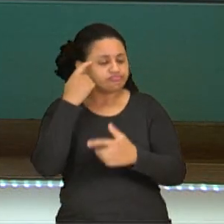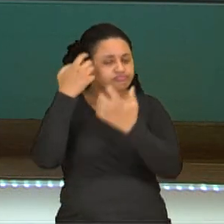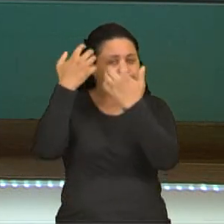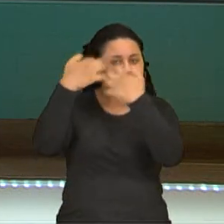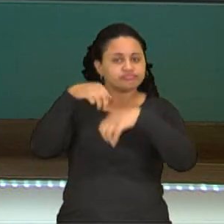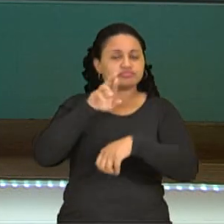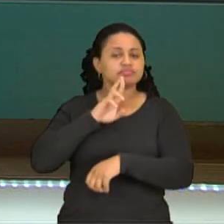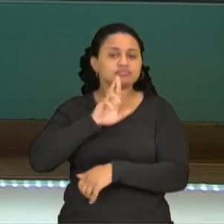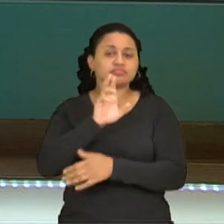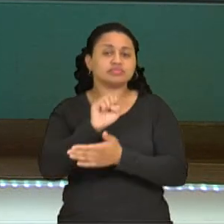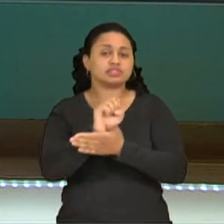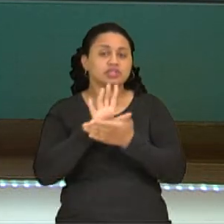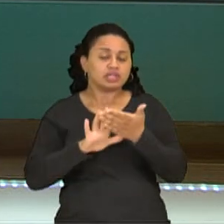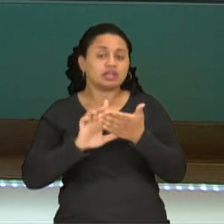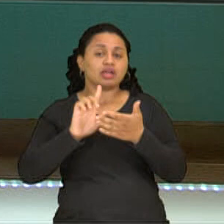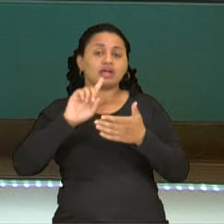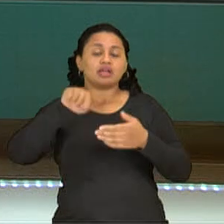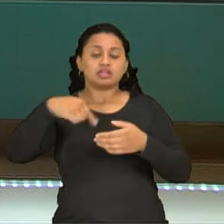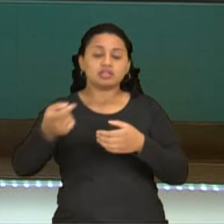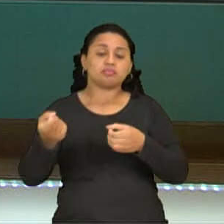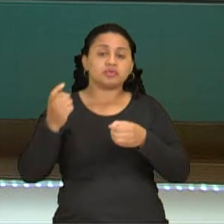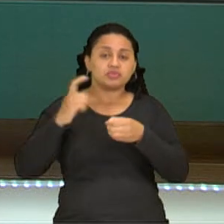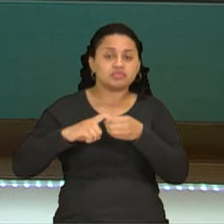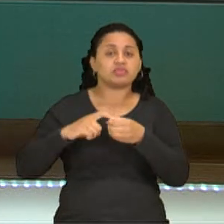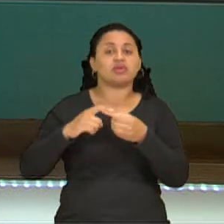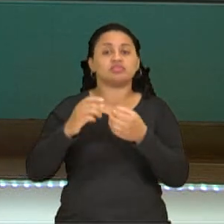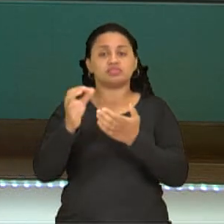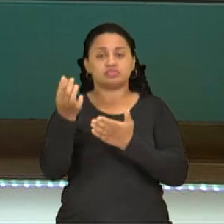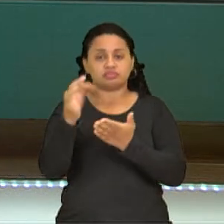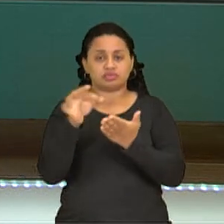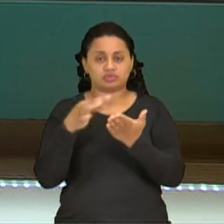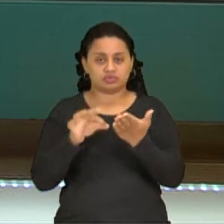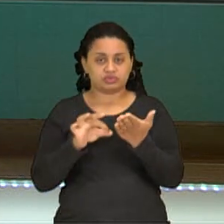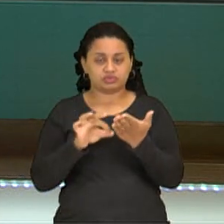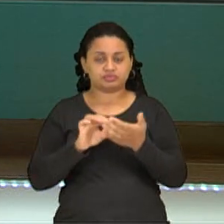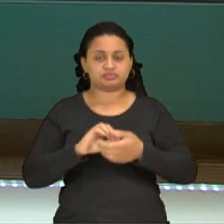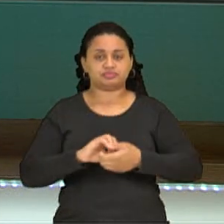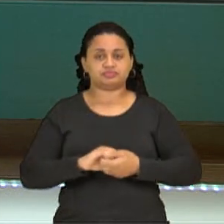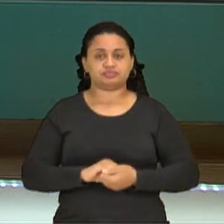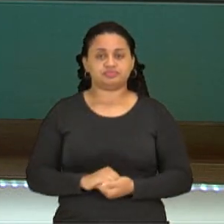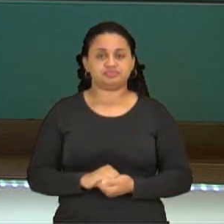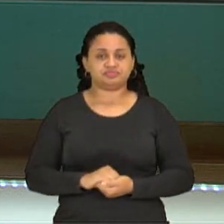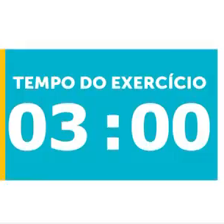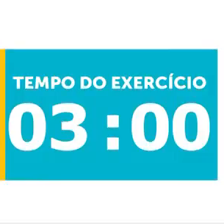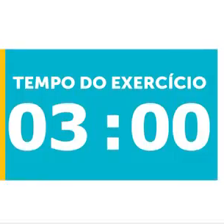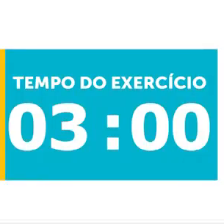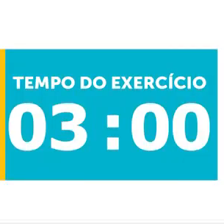resolverem esse exercício e a professora já volta para corrigirmos, ok?